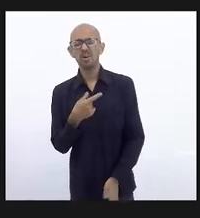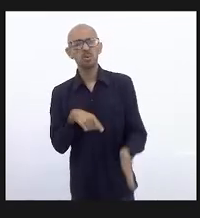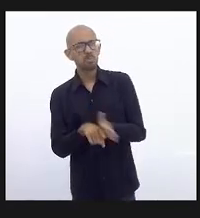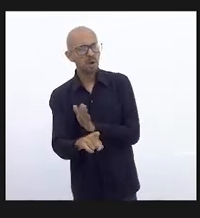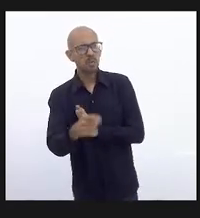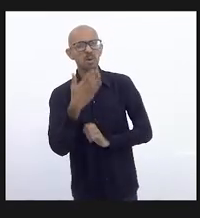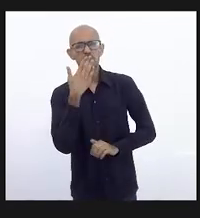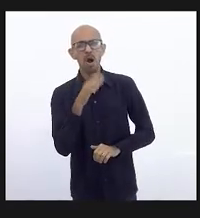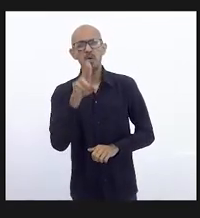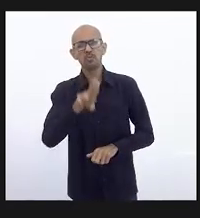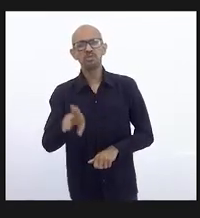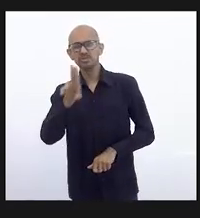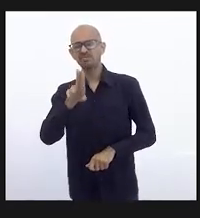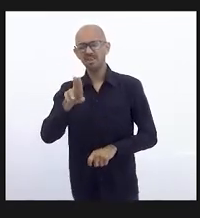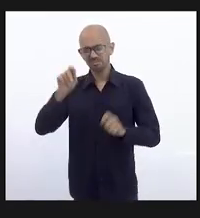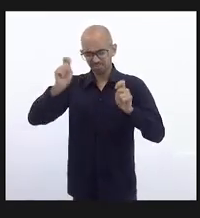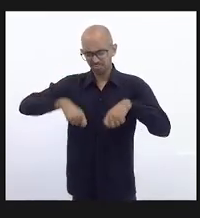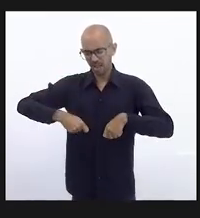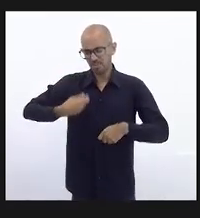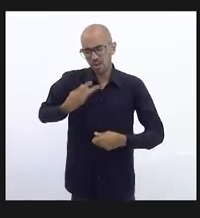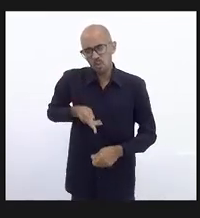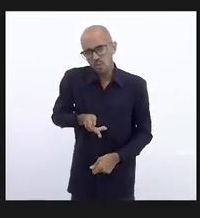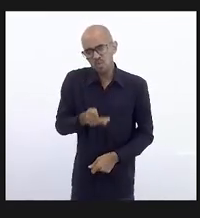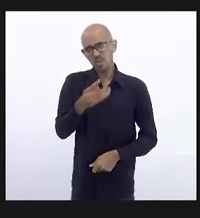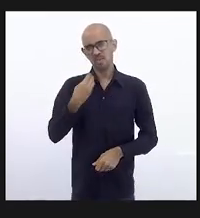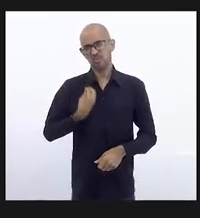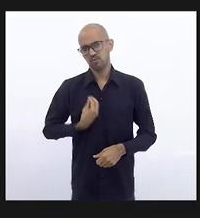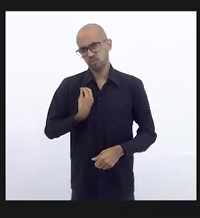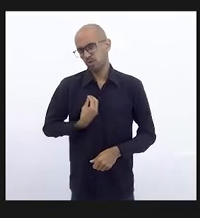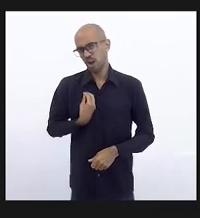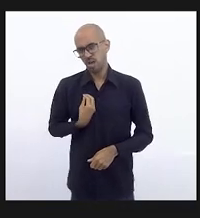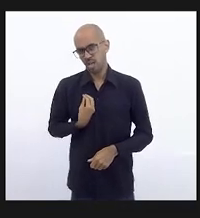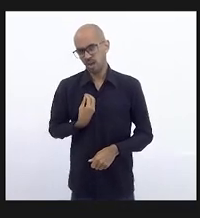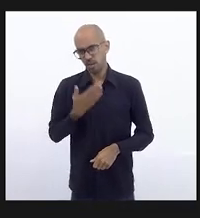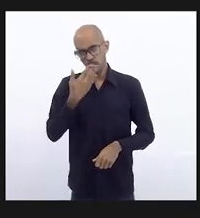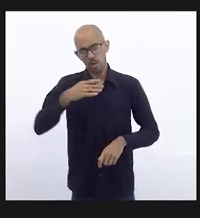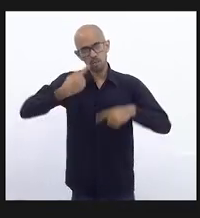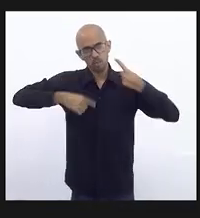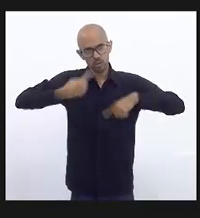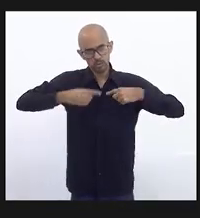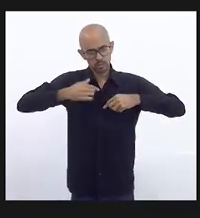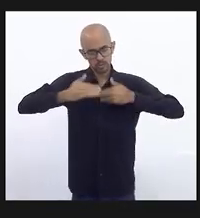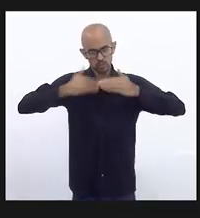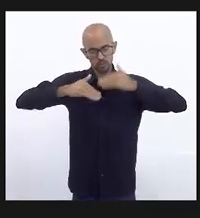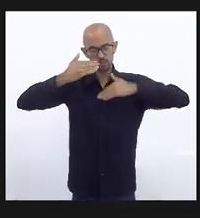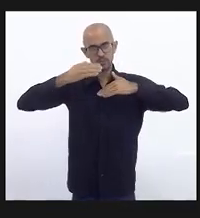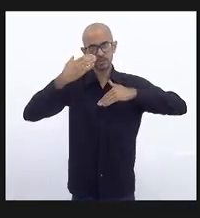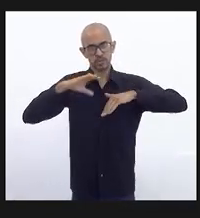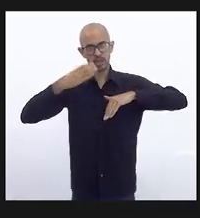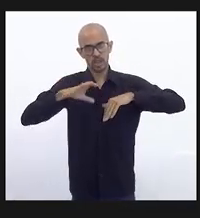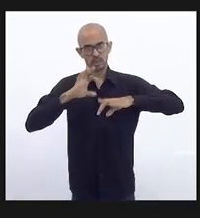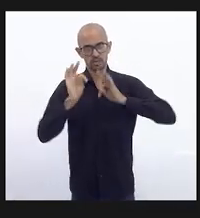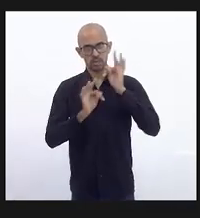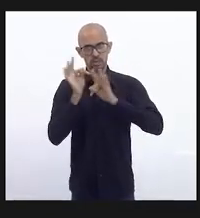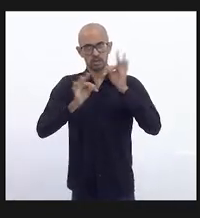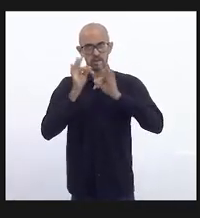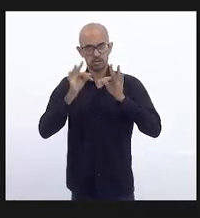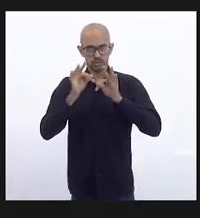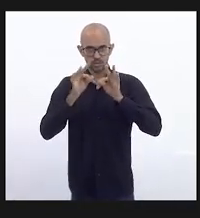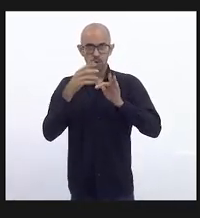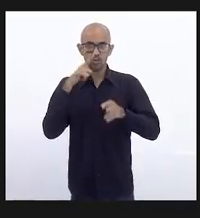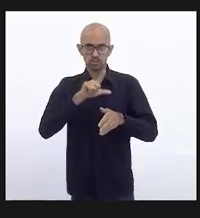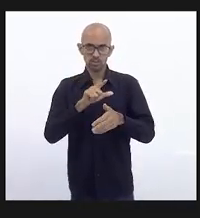superior sobrevive com isso? Qual política de desenvolvimento de ciência, de tecnologia, com